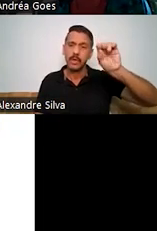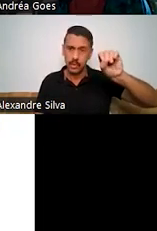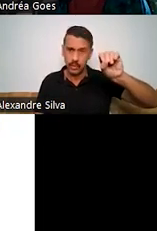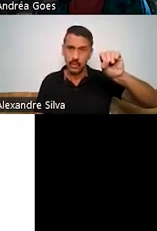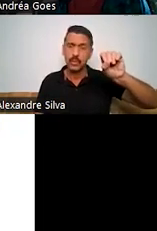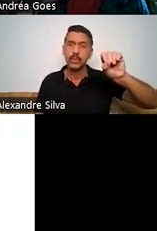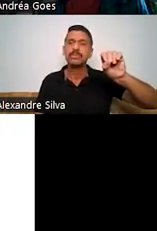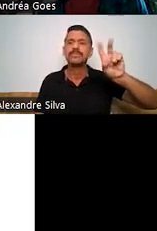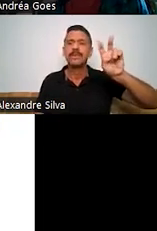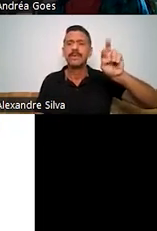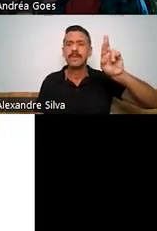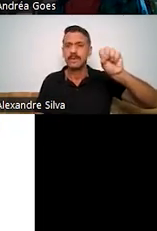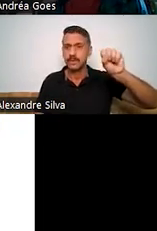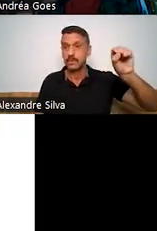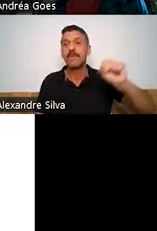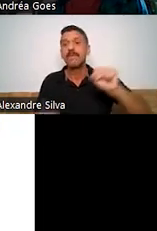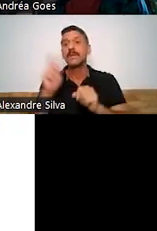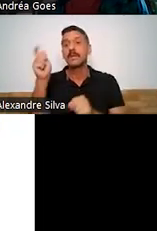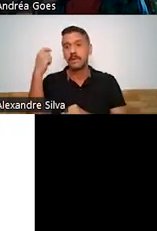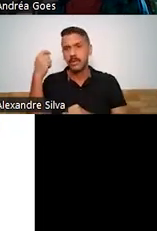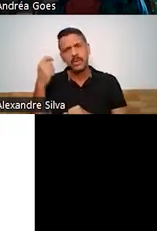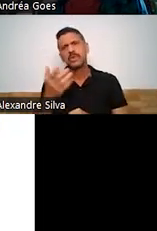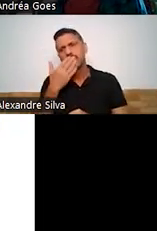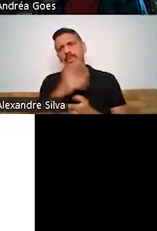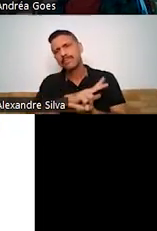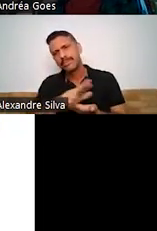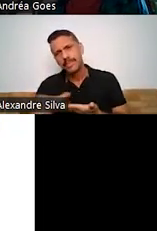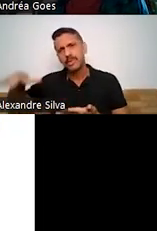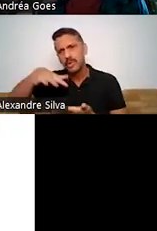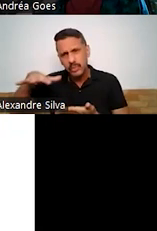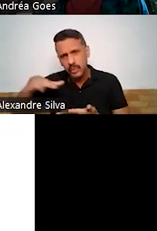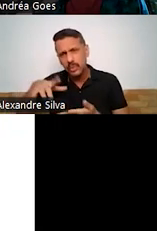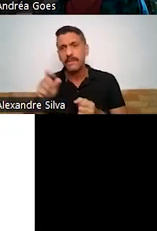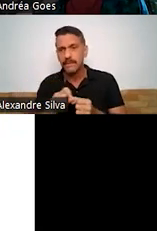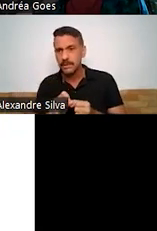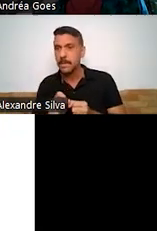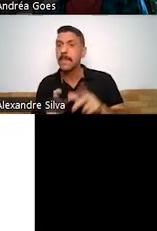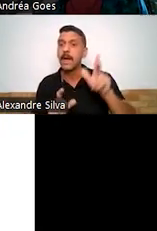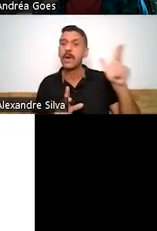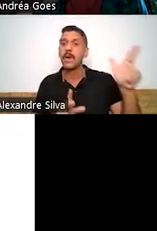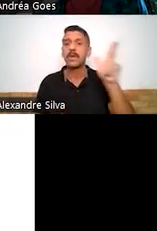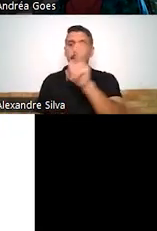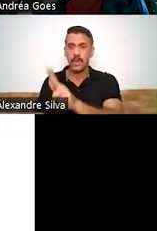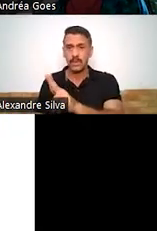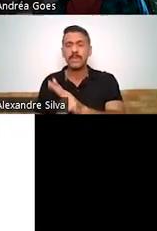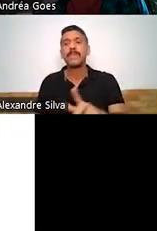Sul, diferentes tipos, em diferentes situações, diferentes profissões, e assim cada uma é um